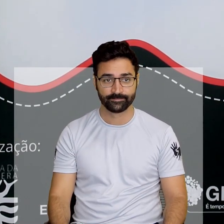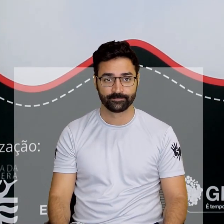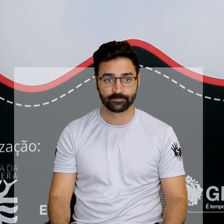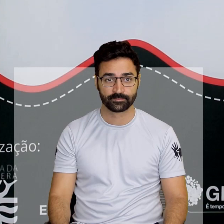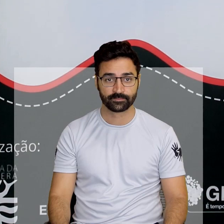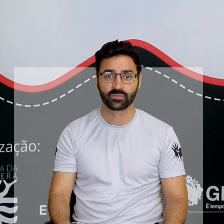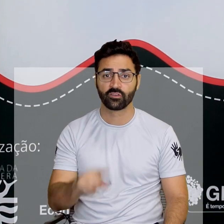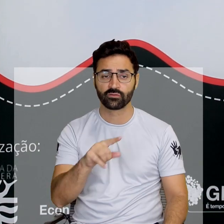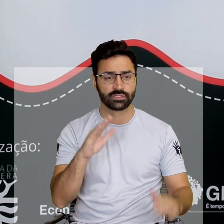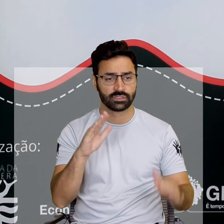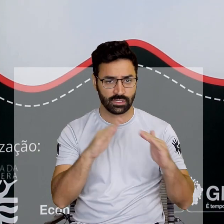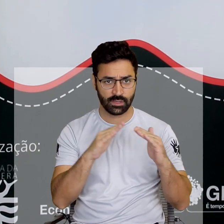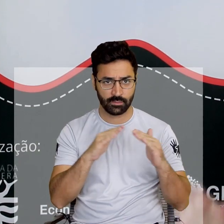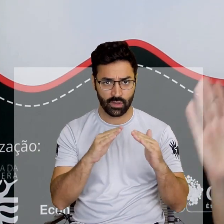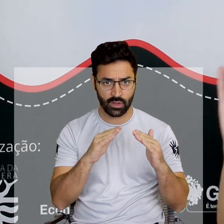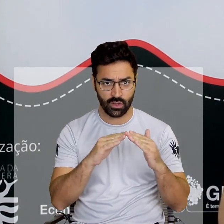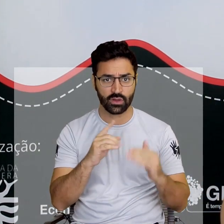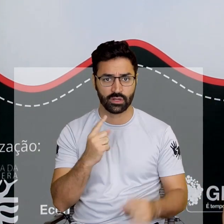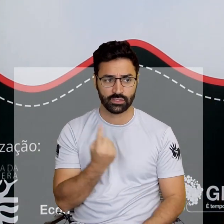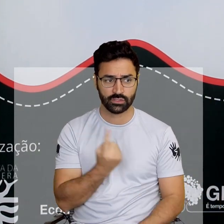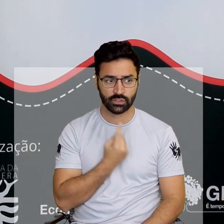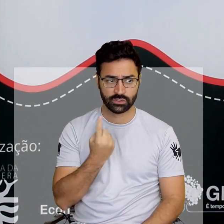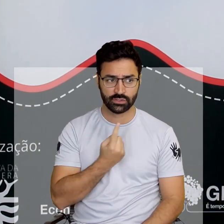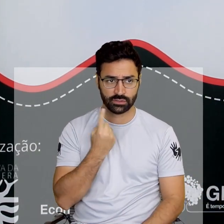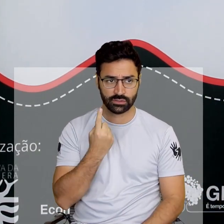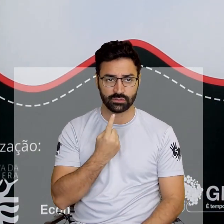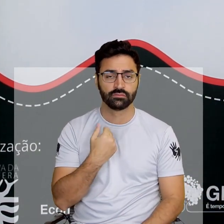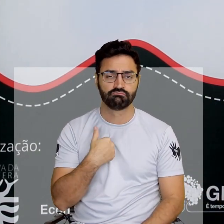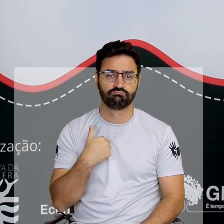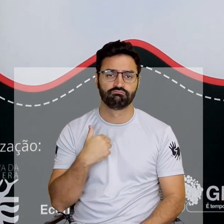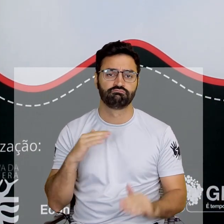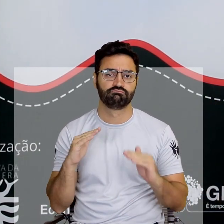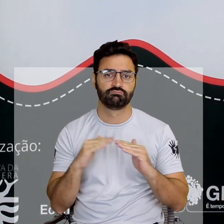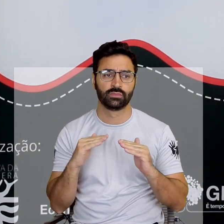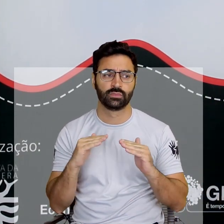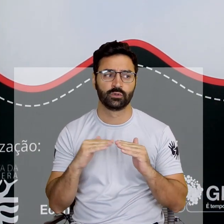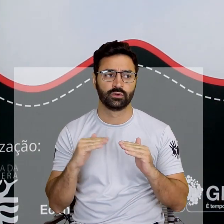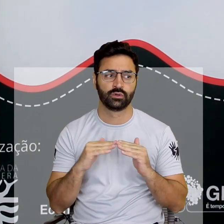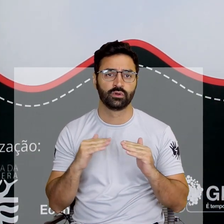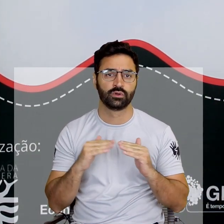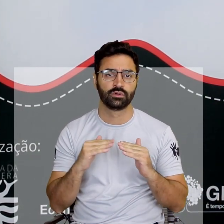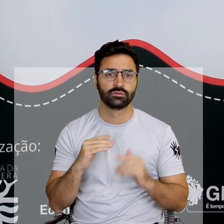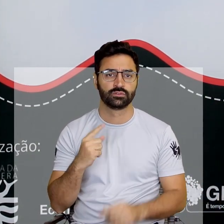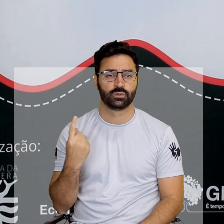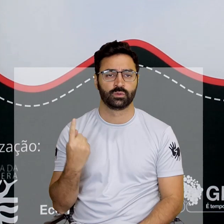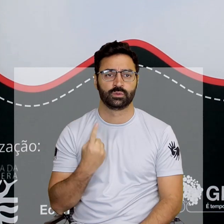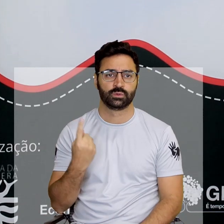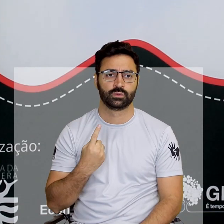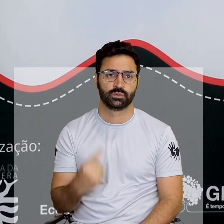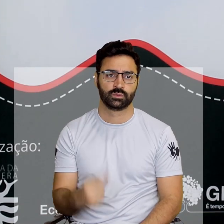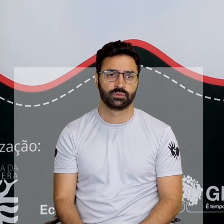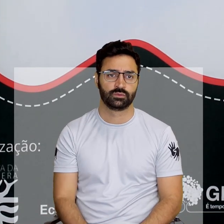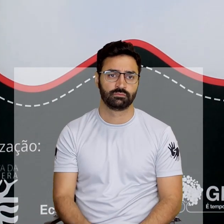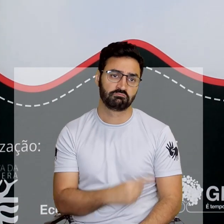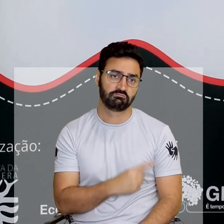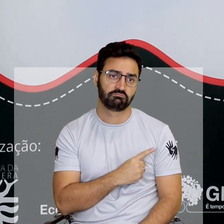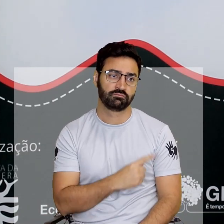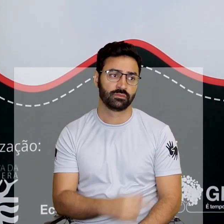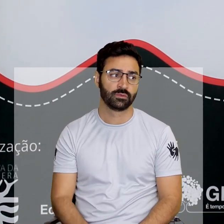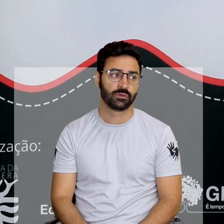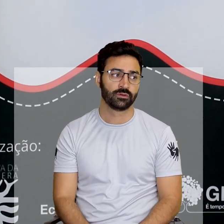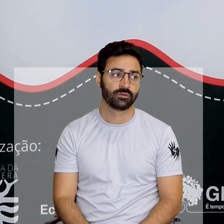Você mora sozinho? Aí eu posso fazer moro, casa, sozinho,